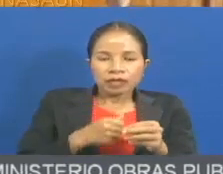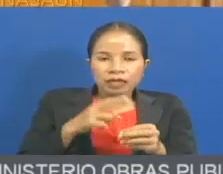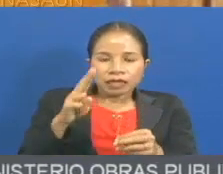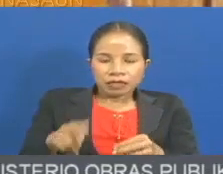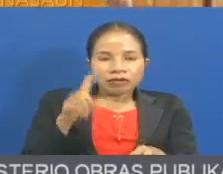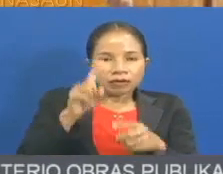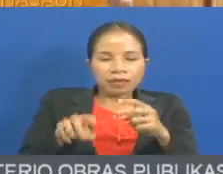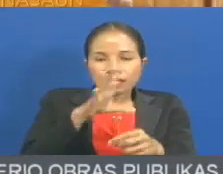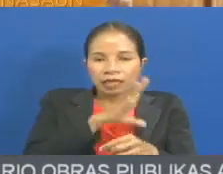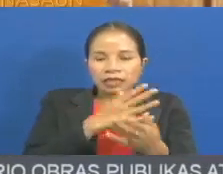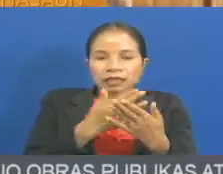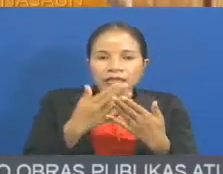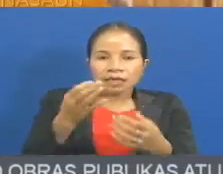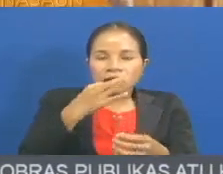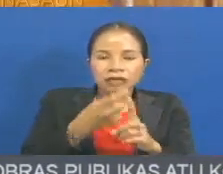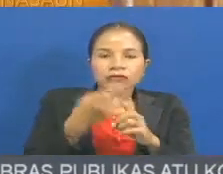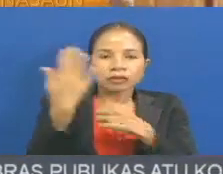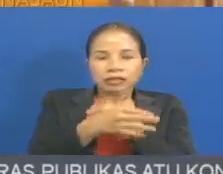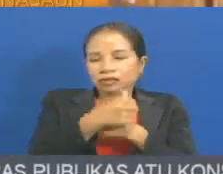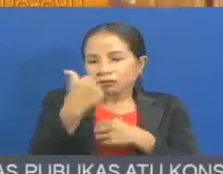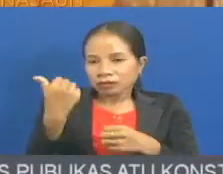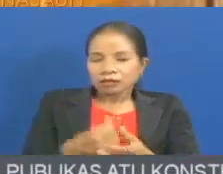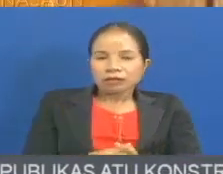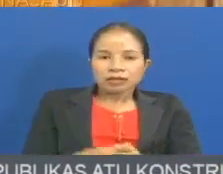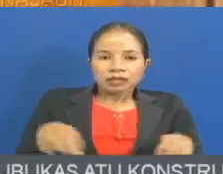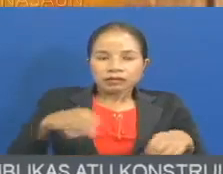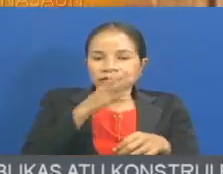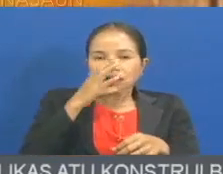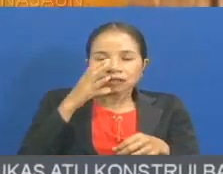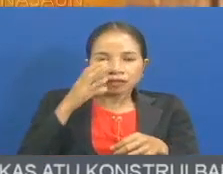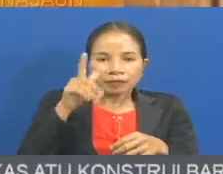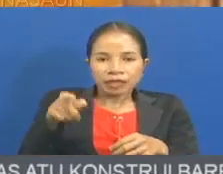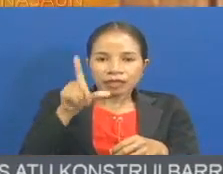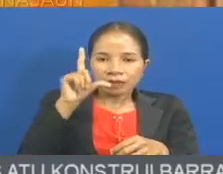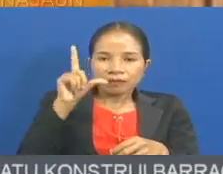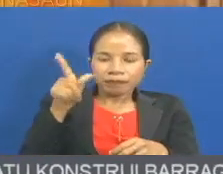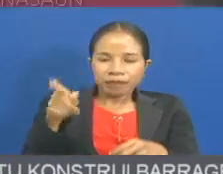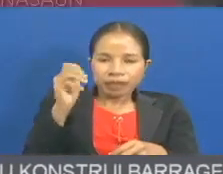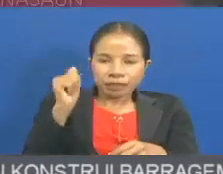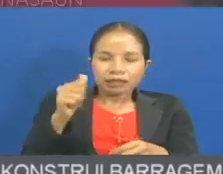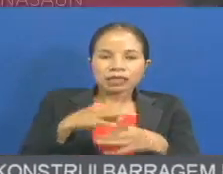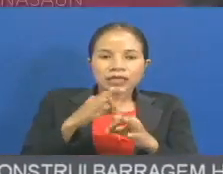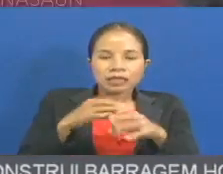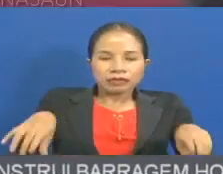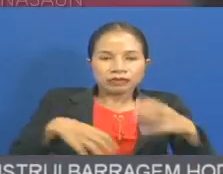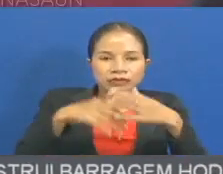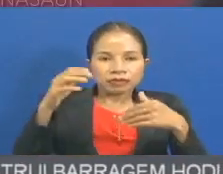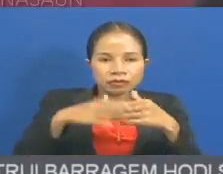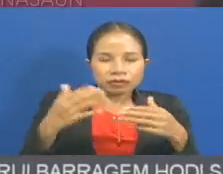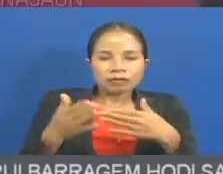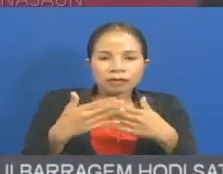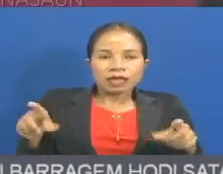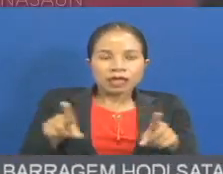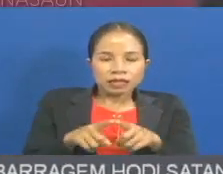bele dependência ba produção reliur. Além do setor agricultura, PLPA MOS se redia o setor infraestrutura básica,